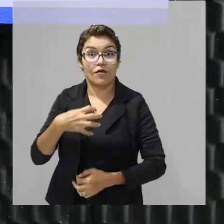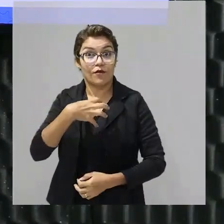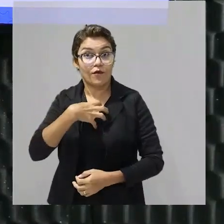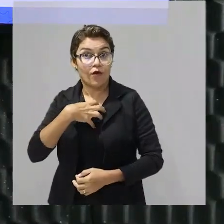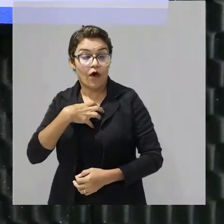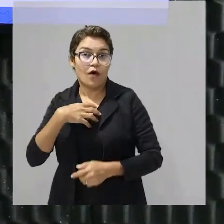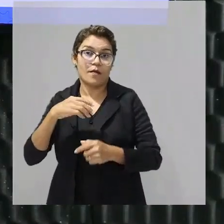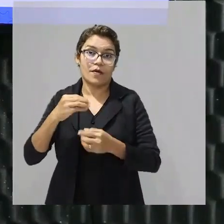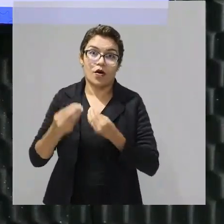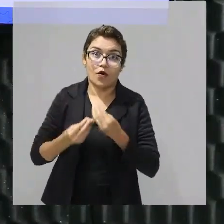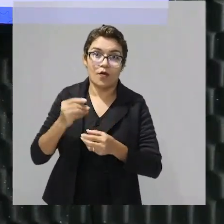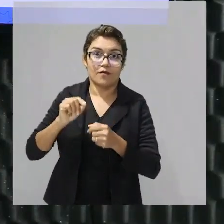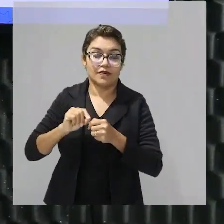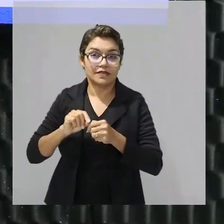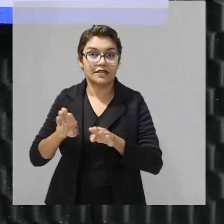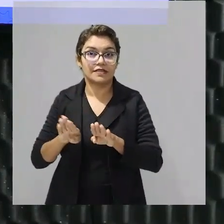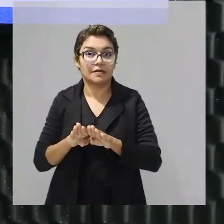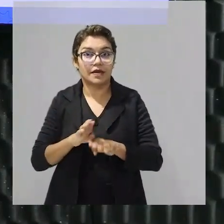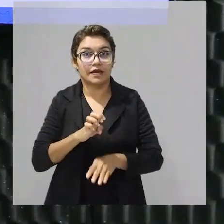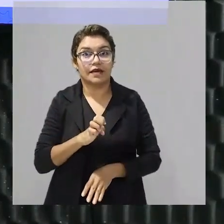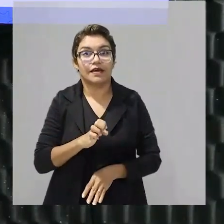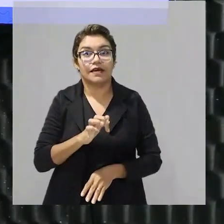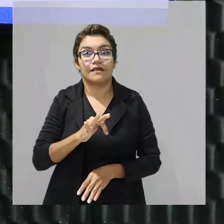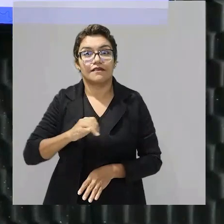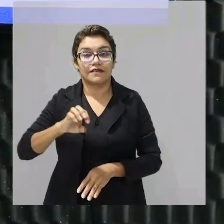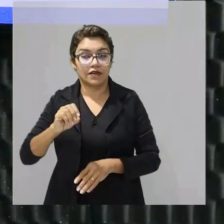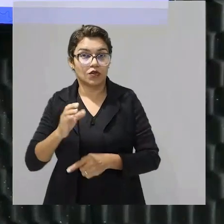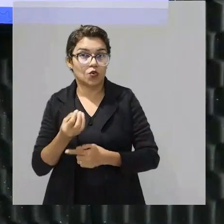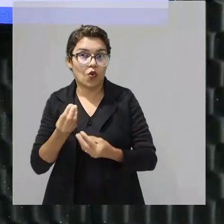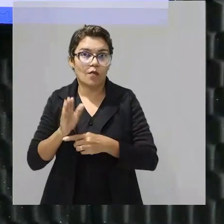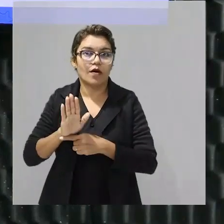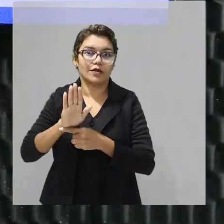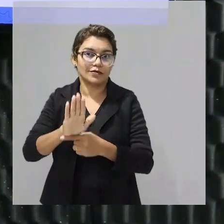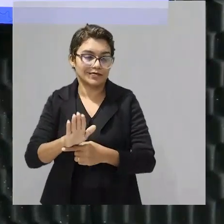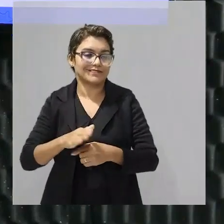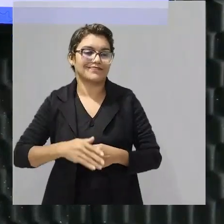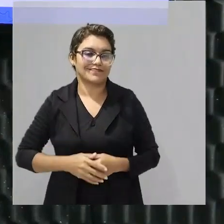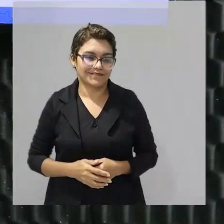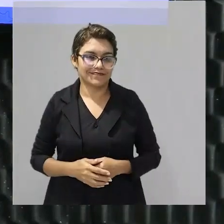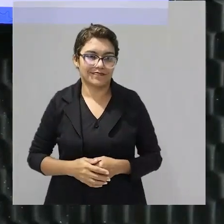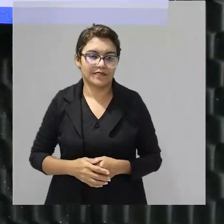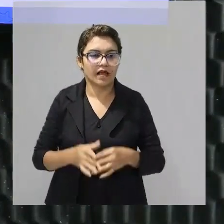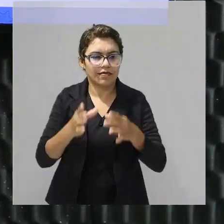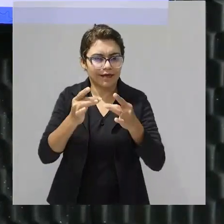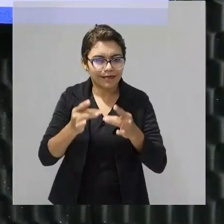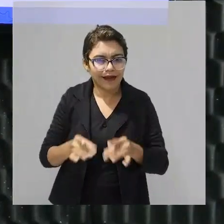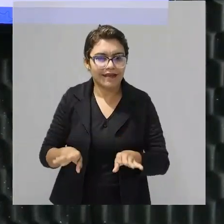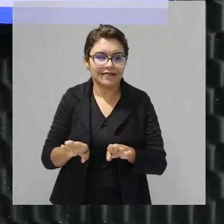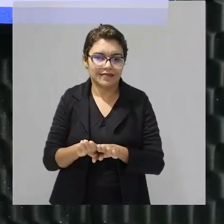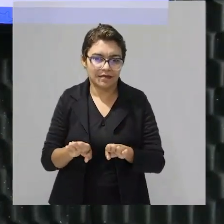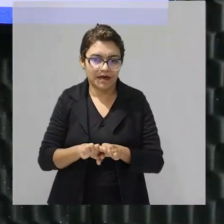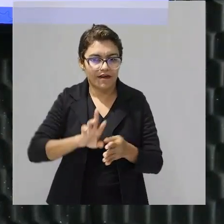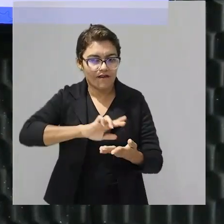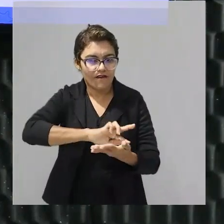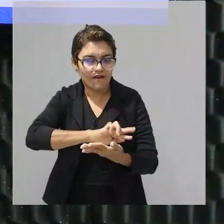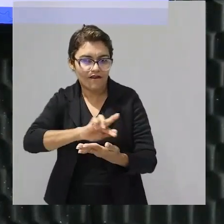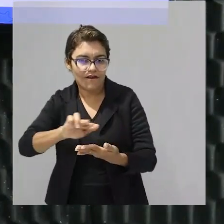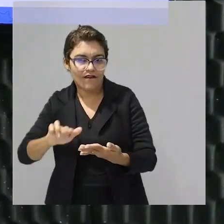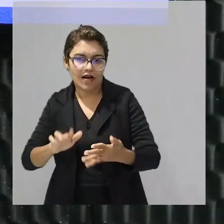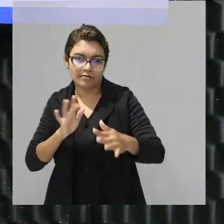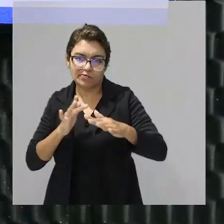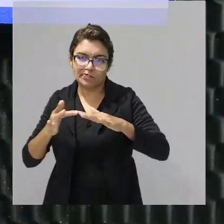crítico, que consegue discernir notícias falsas, fake news, e que vai beneficiar,